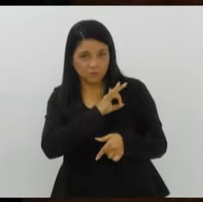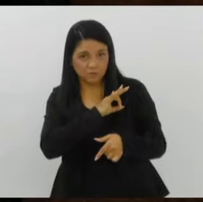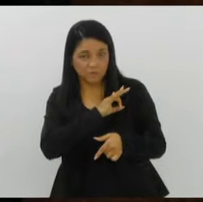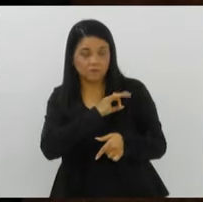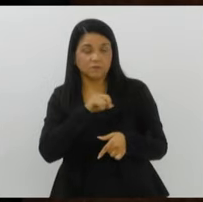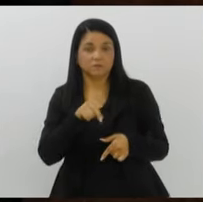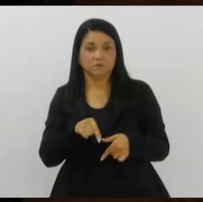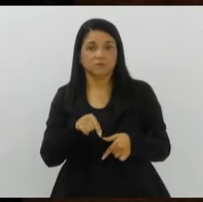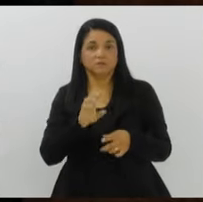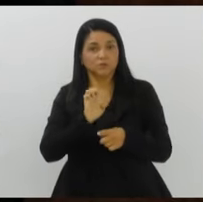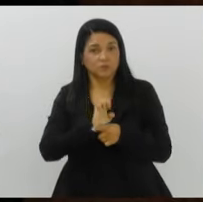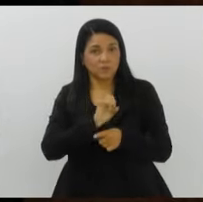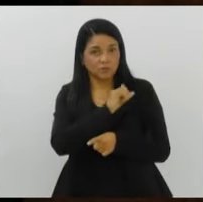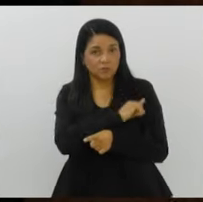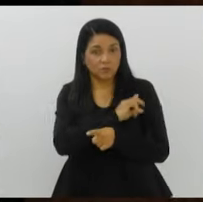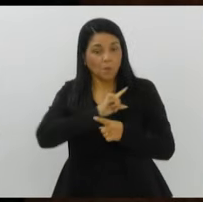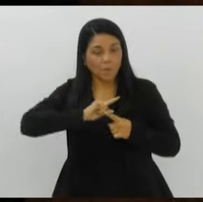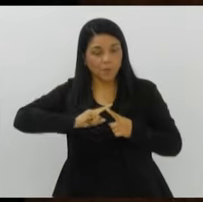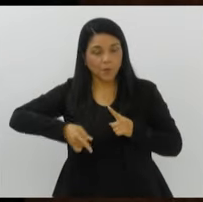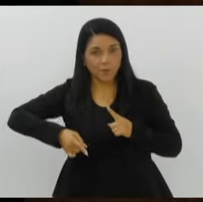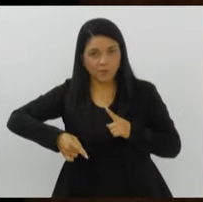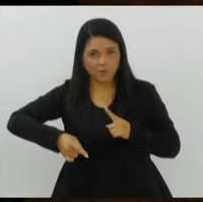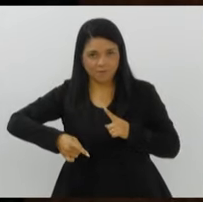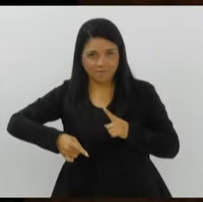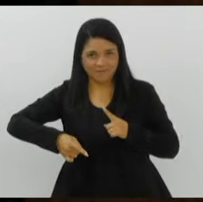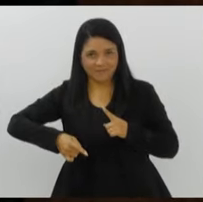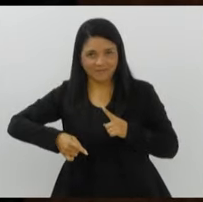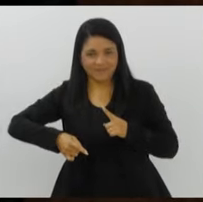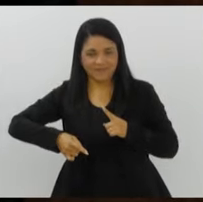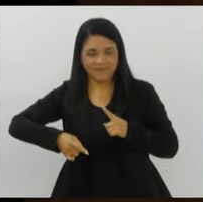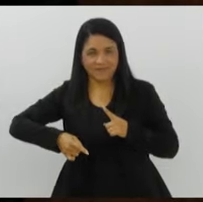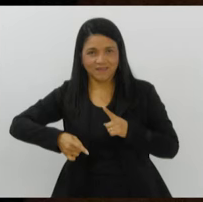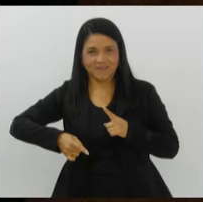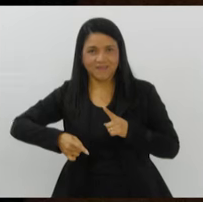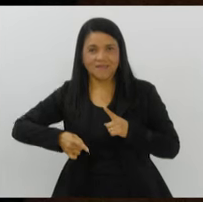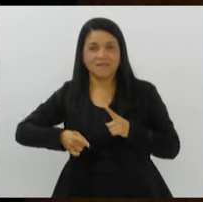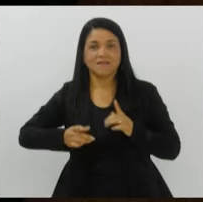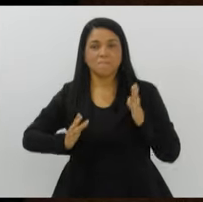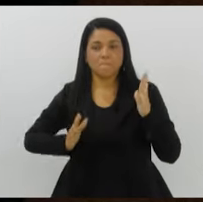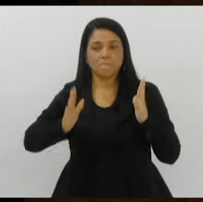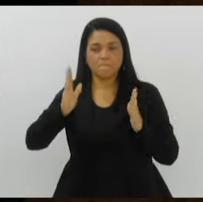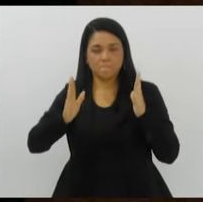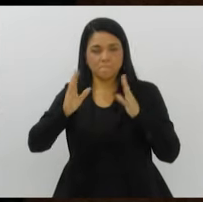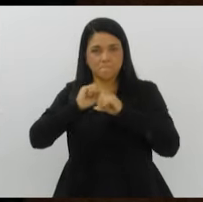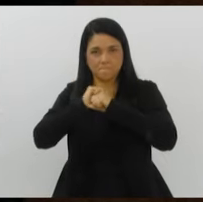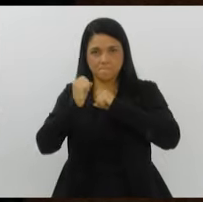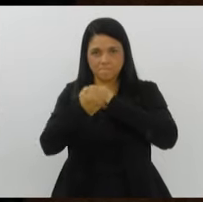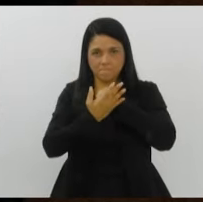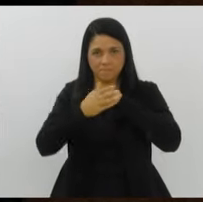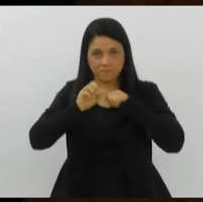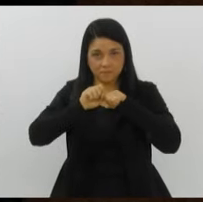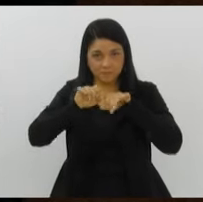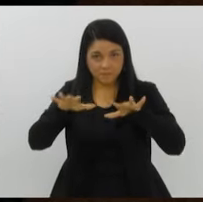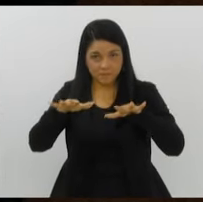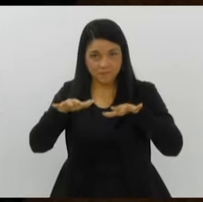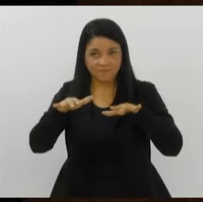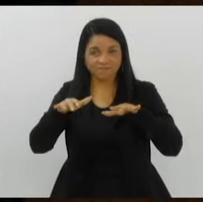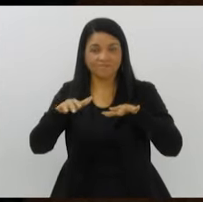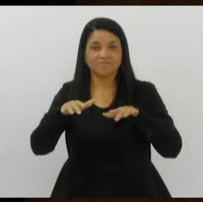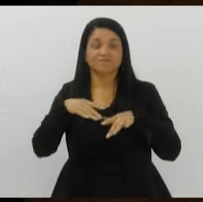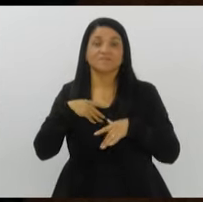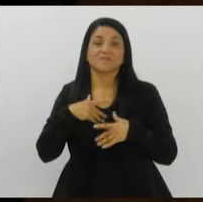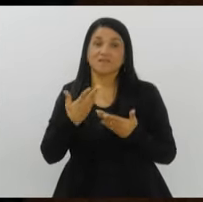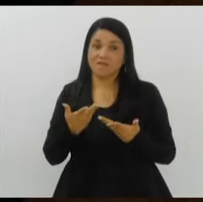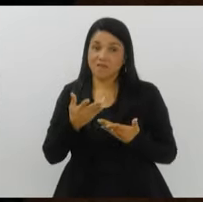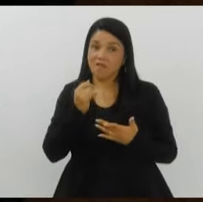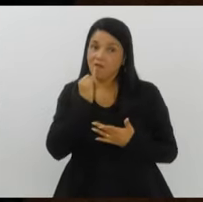estariam proibidas em decorrência da pandemia. E nunca é tarde para